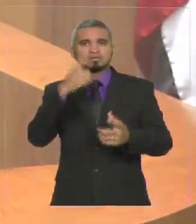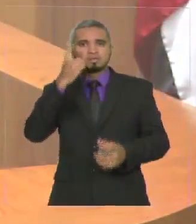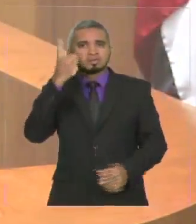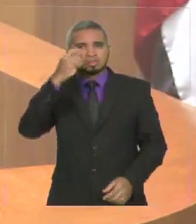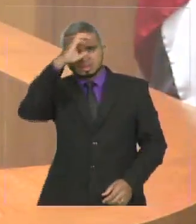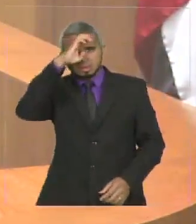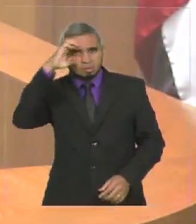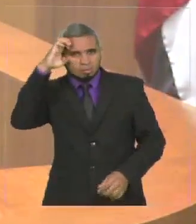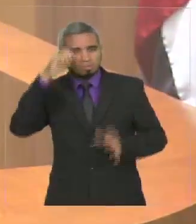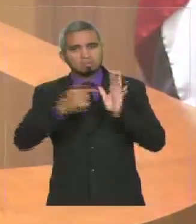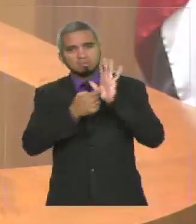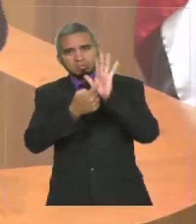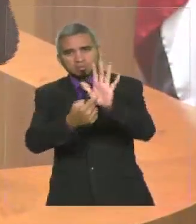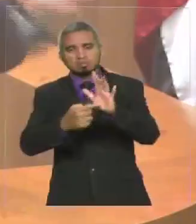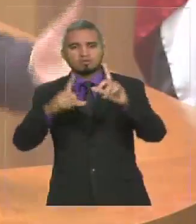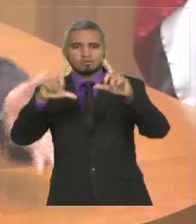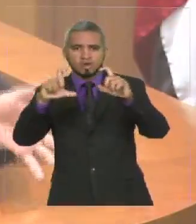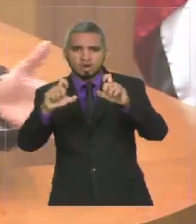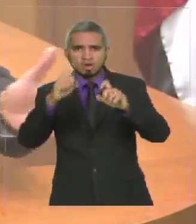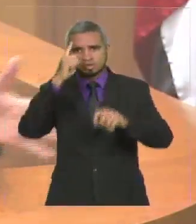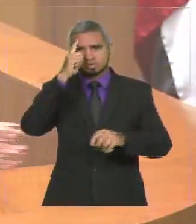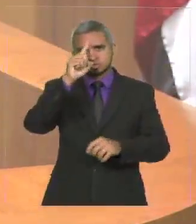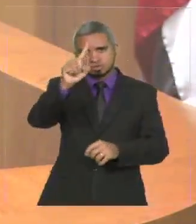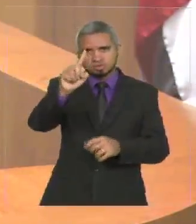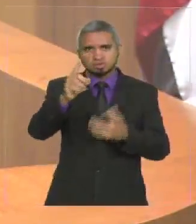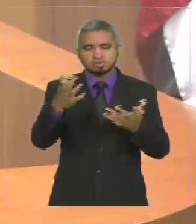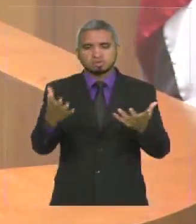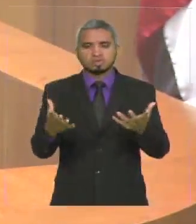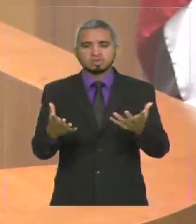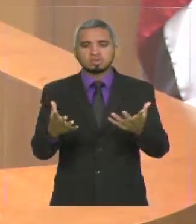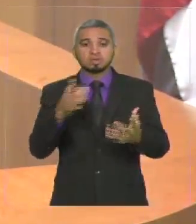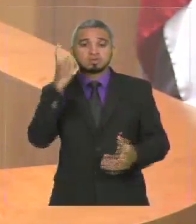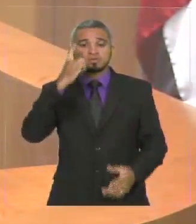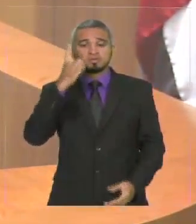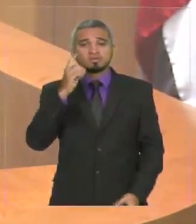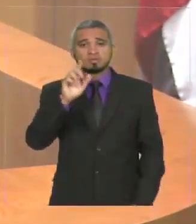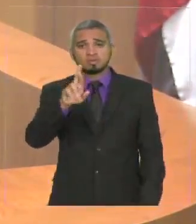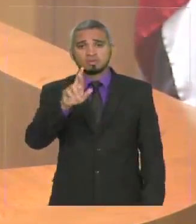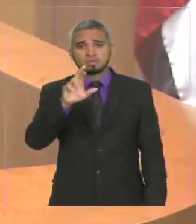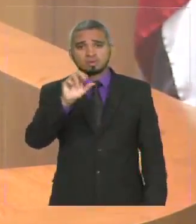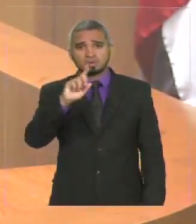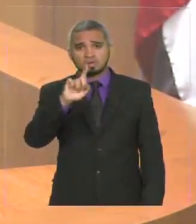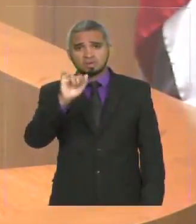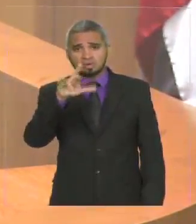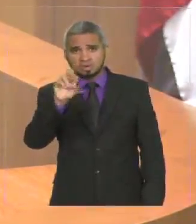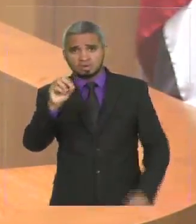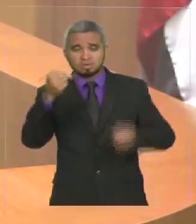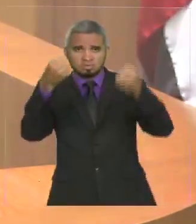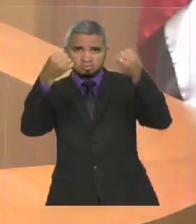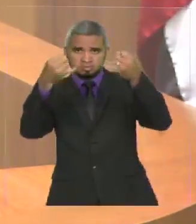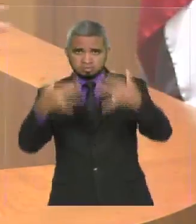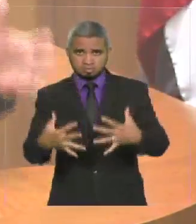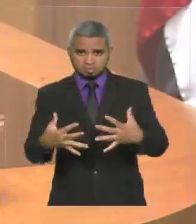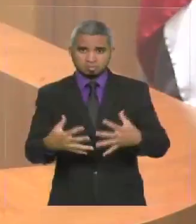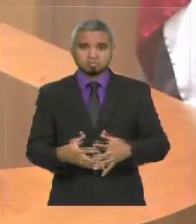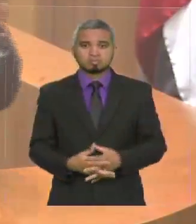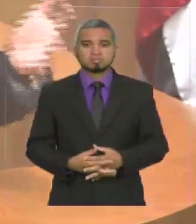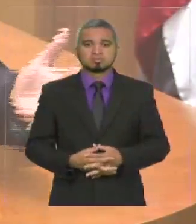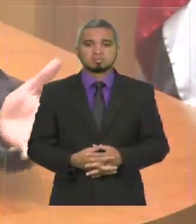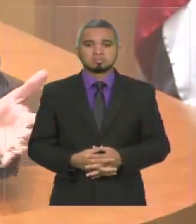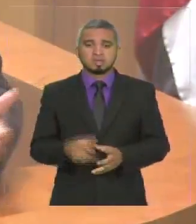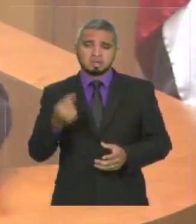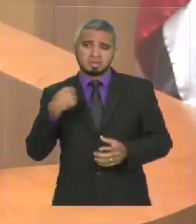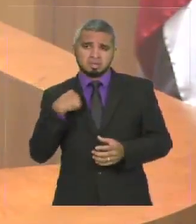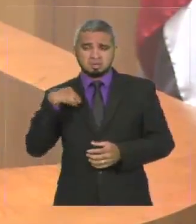falar a empresa, não soube falar o dia, enfim. Aí o deputado Rogério foi à tribuna e disse, olha, quer que lembre de